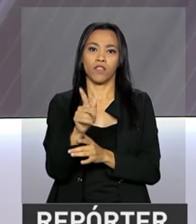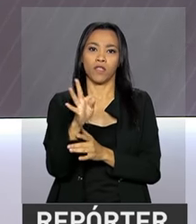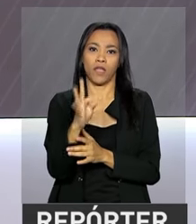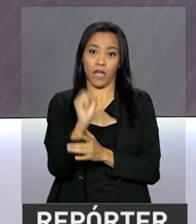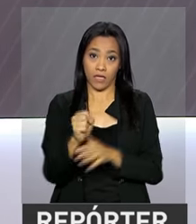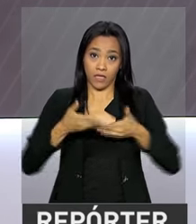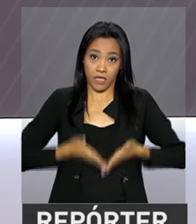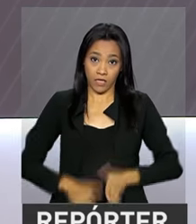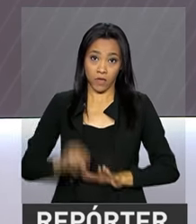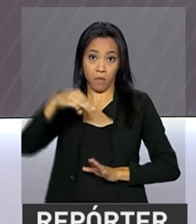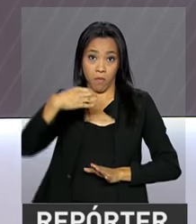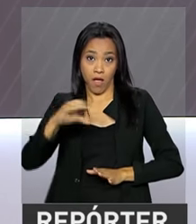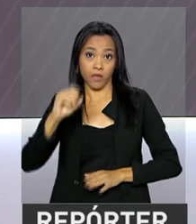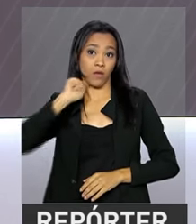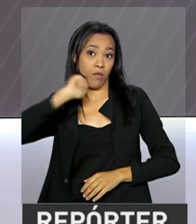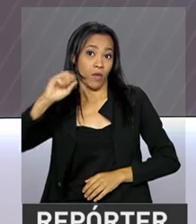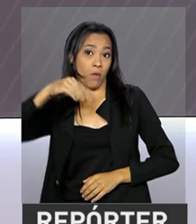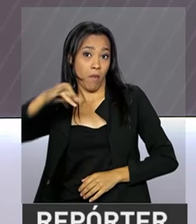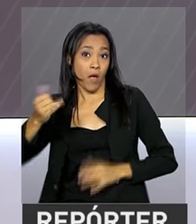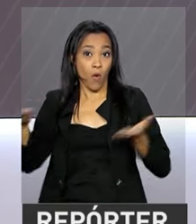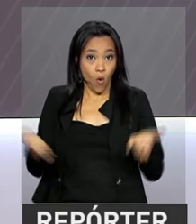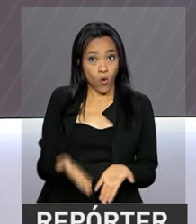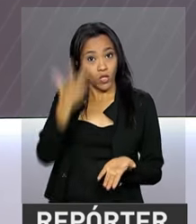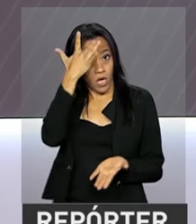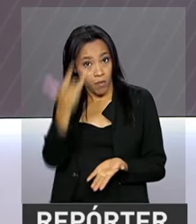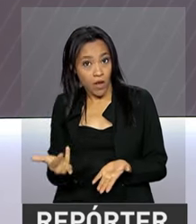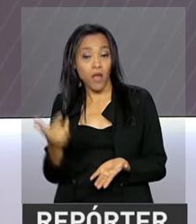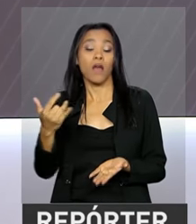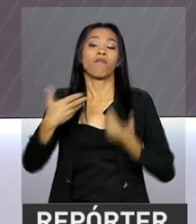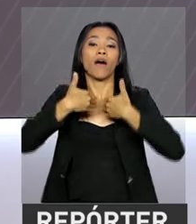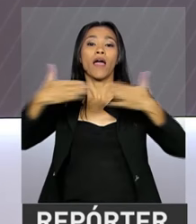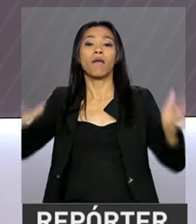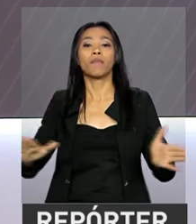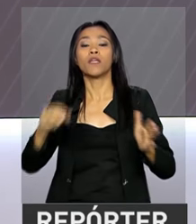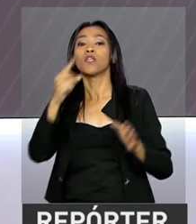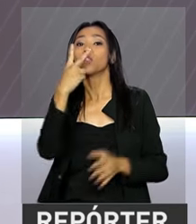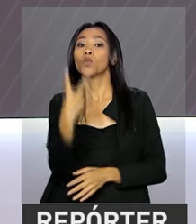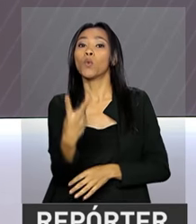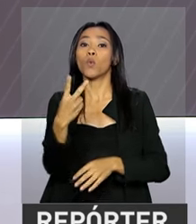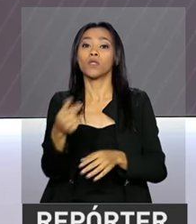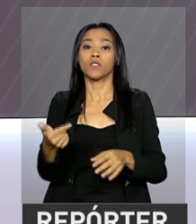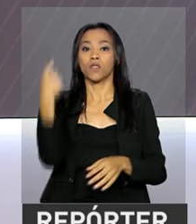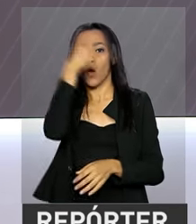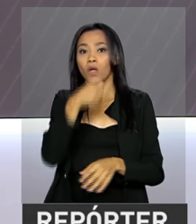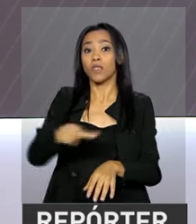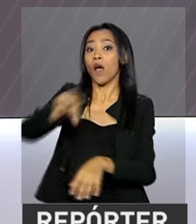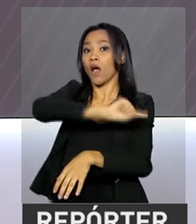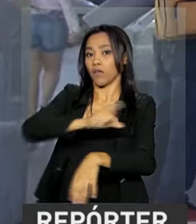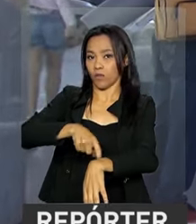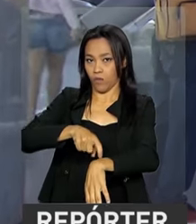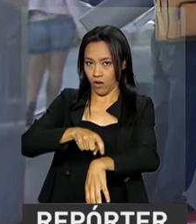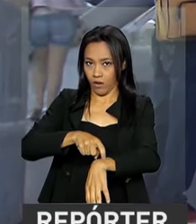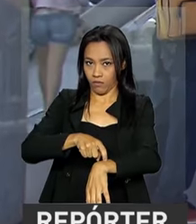maio. Hoje, amanhã e depois, as agências vão abrir 2 horas antes, mas não precisa correr.